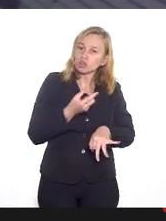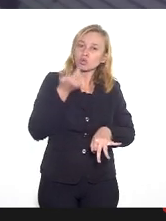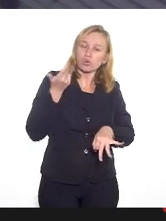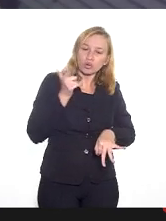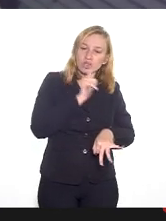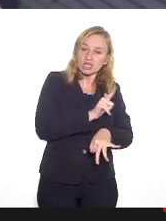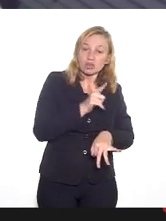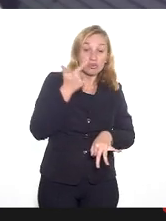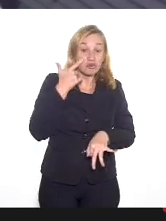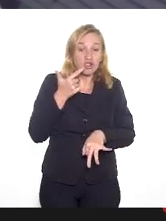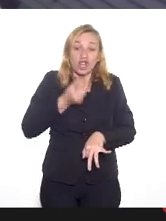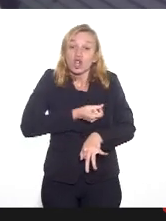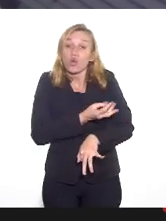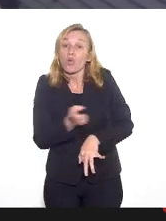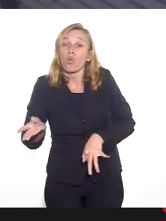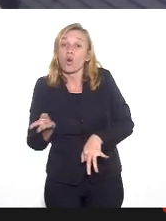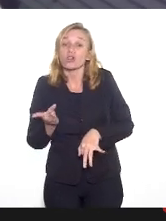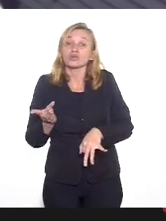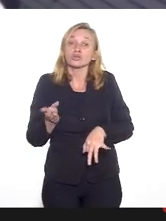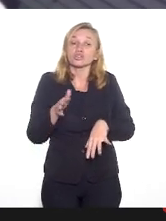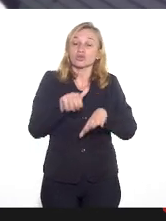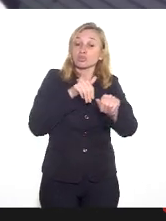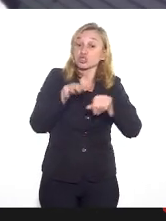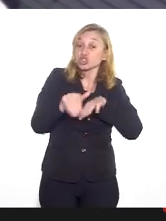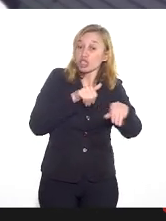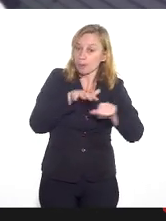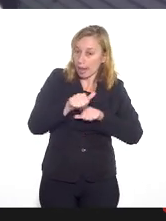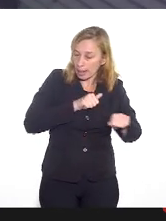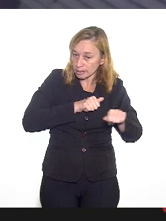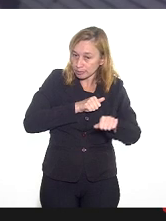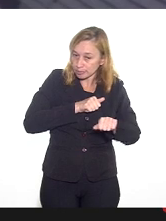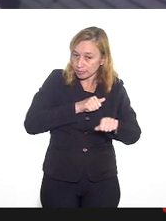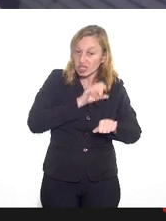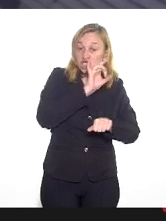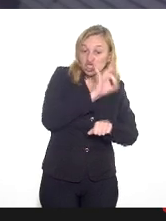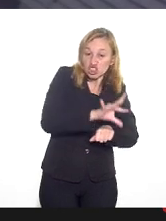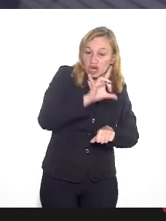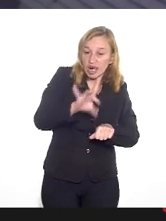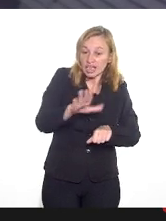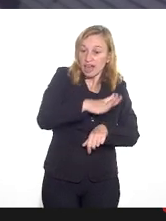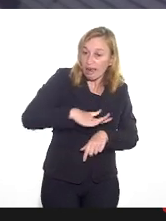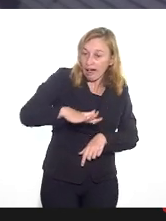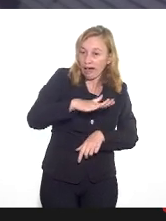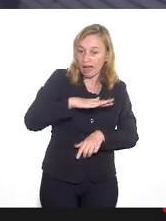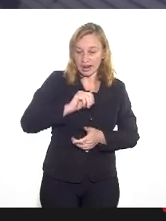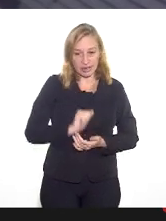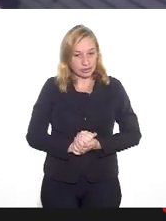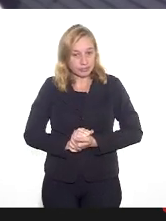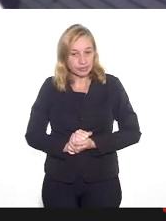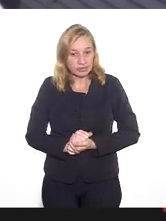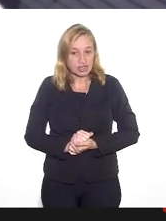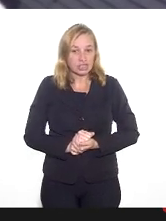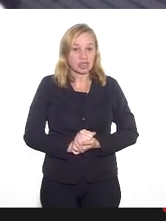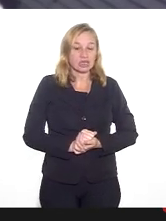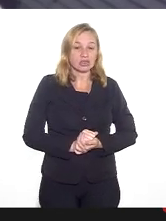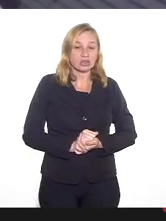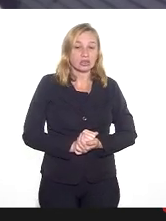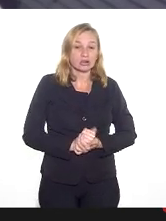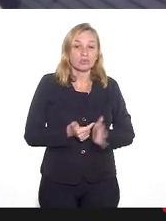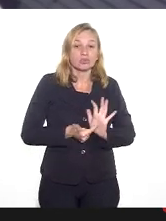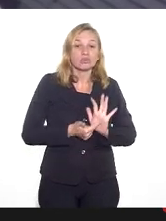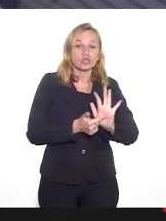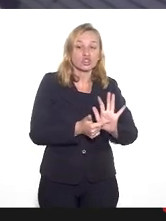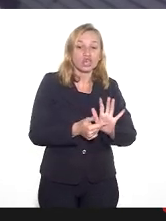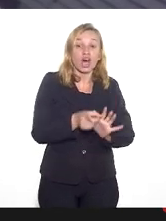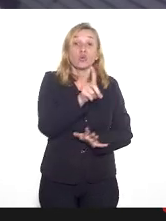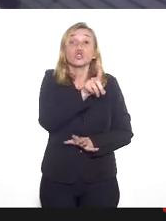definir quantos a gente vai chamar de cada especialidade e fixar